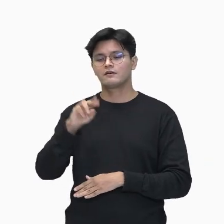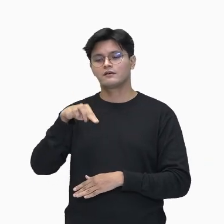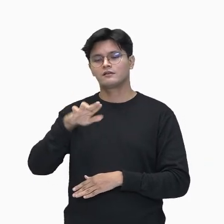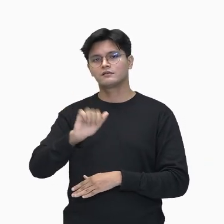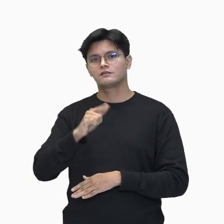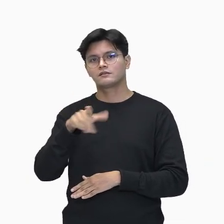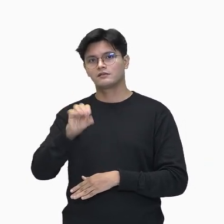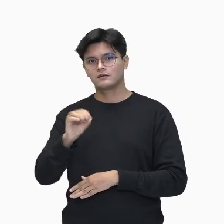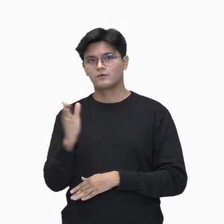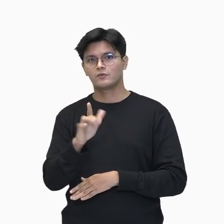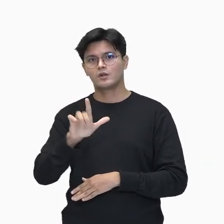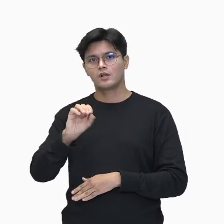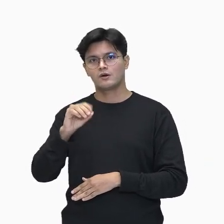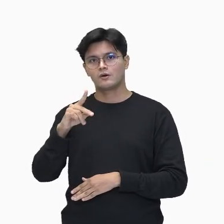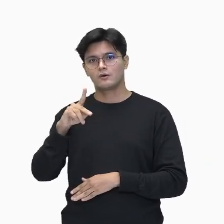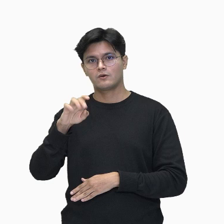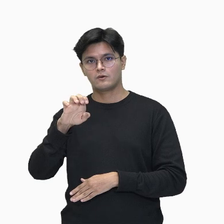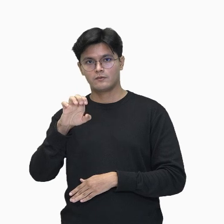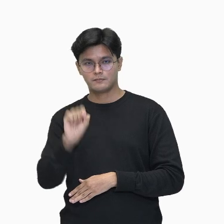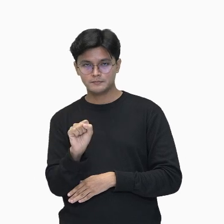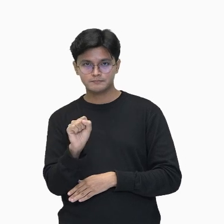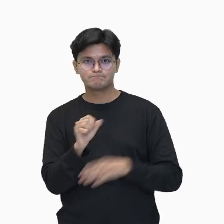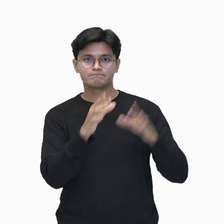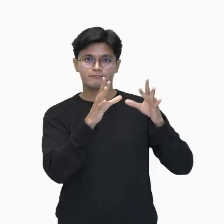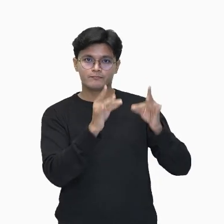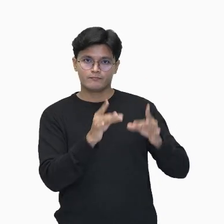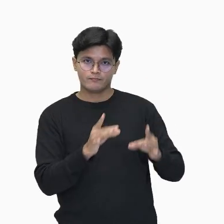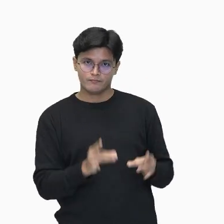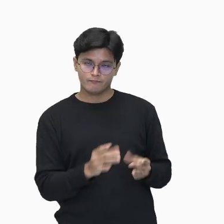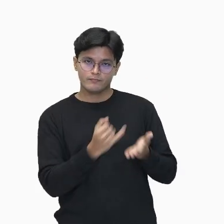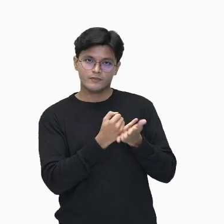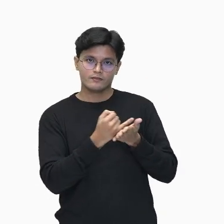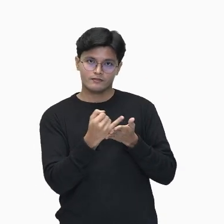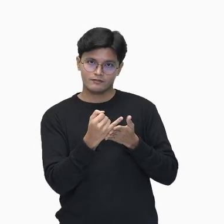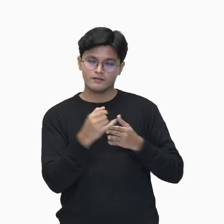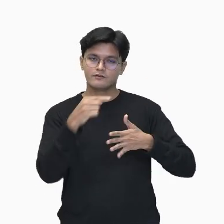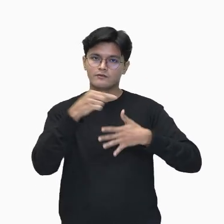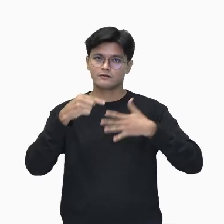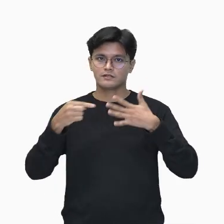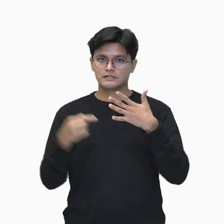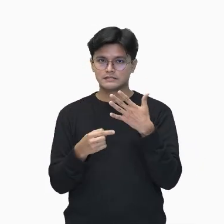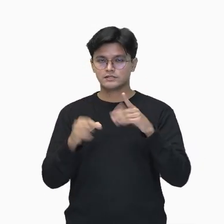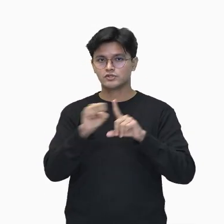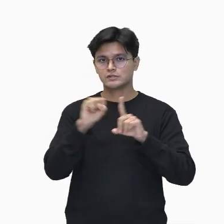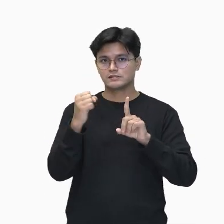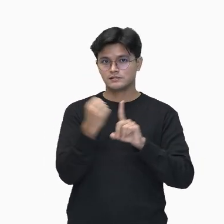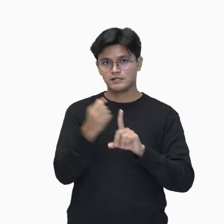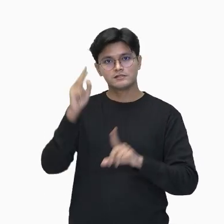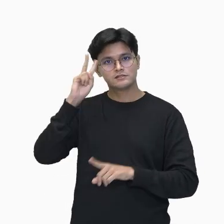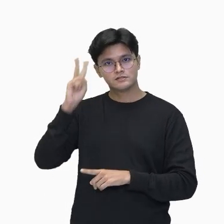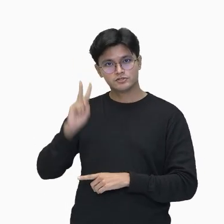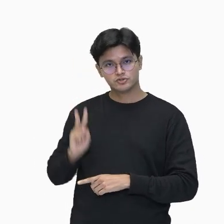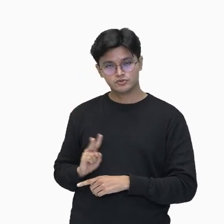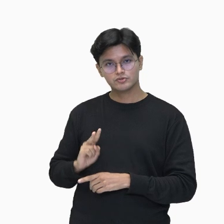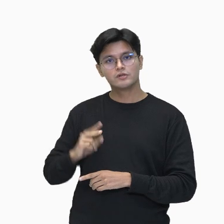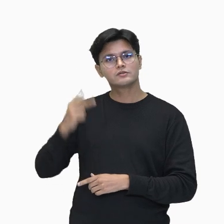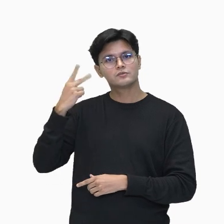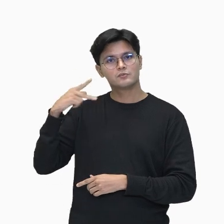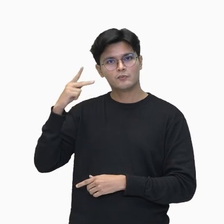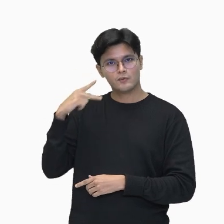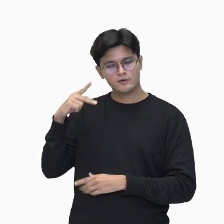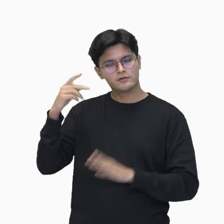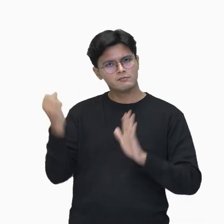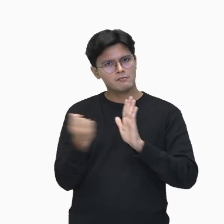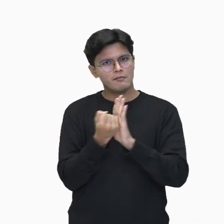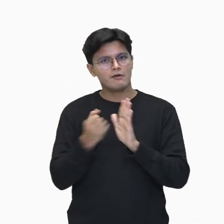detalhamento introdução aos aspectos sociais históricos e políticos que marcaram o período